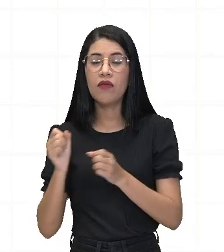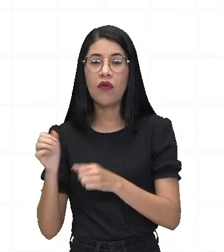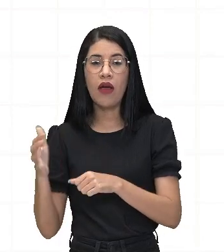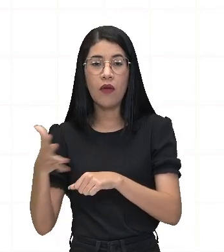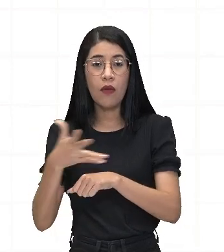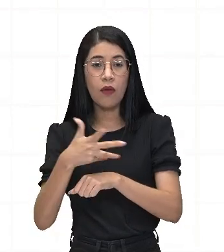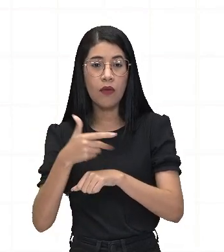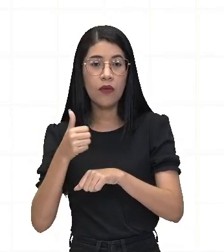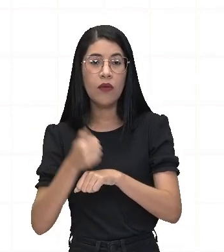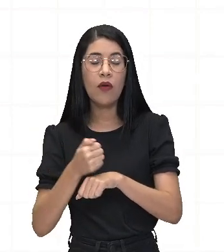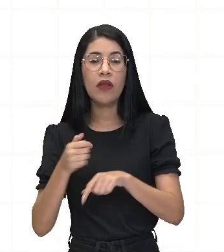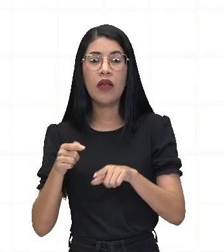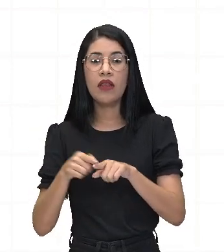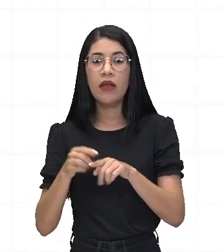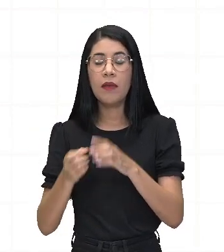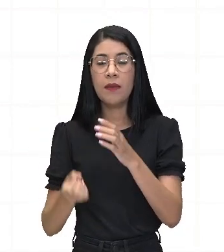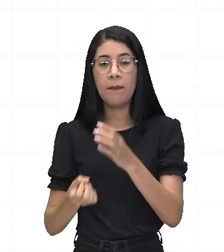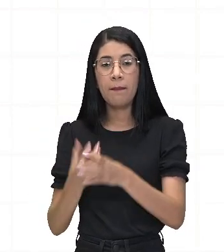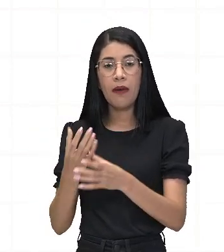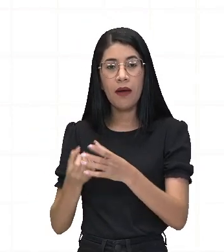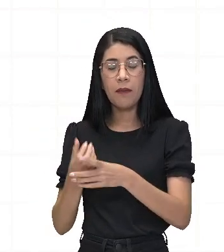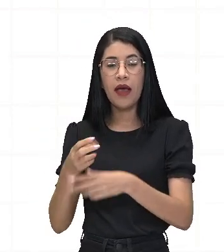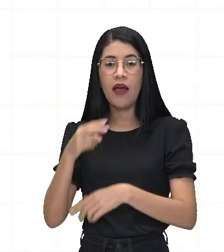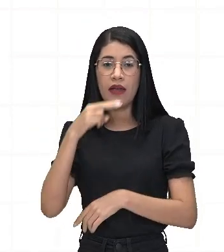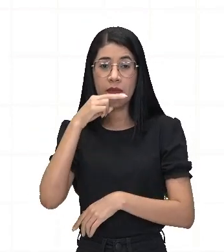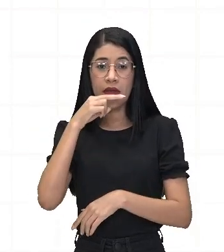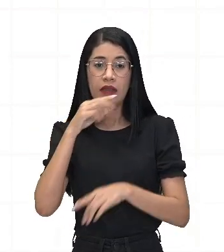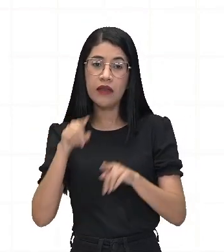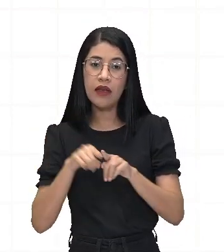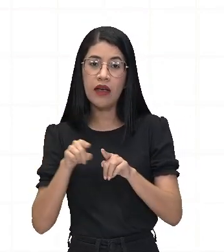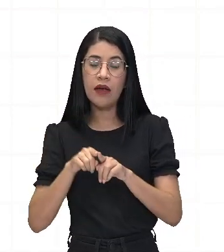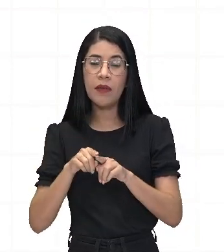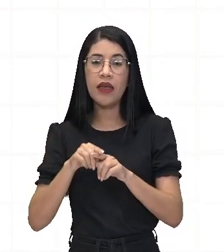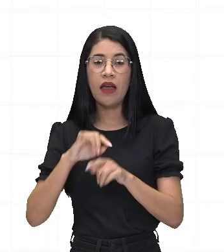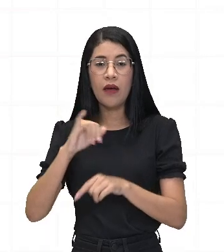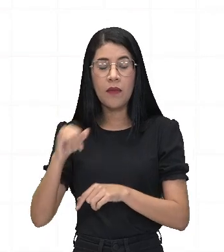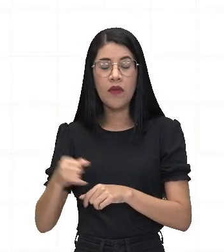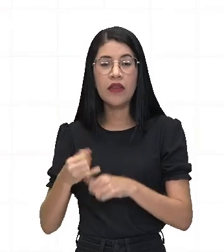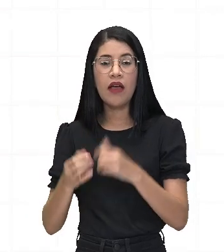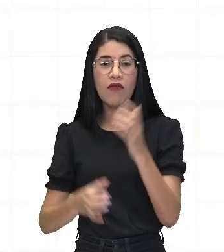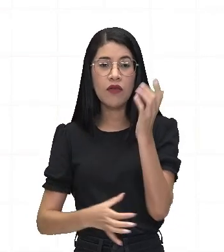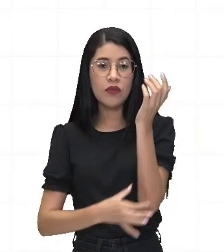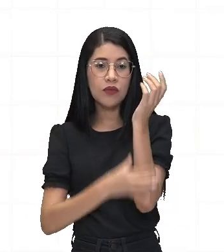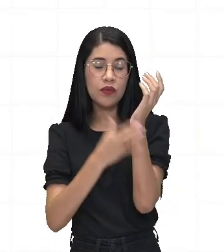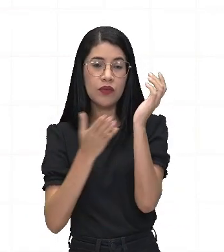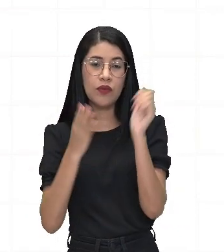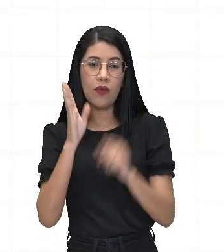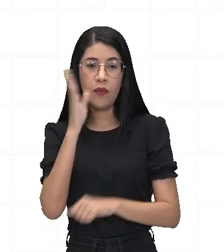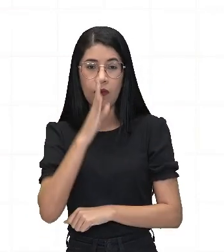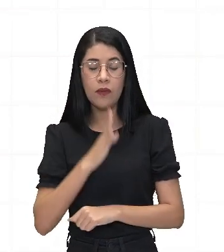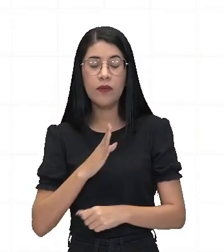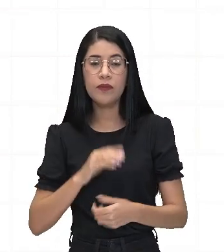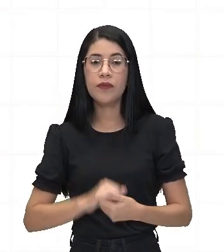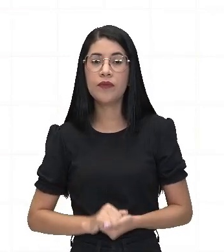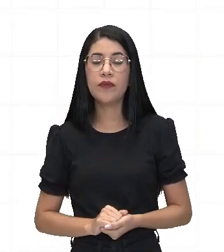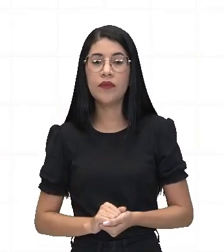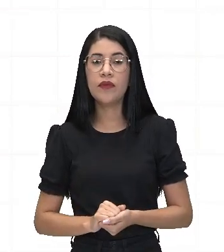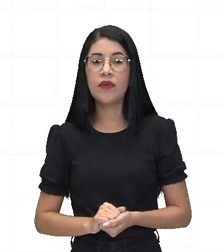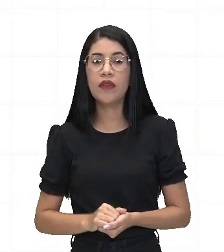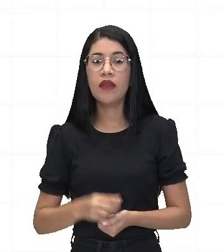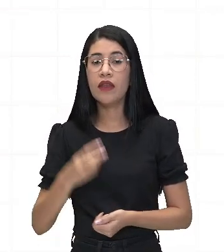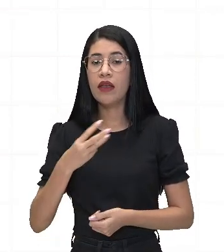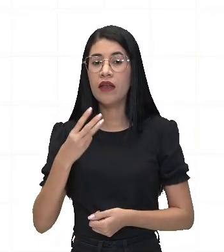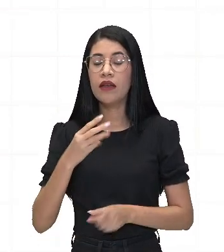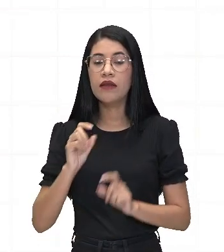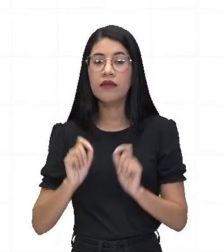com produção de cana-de-açúcar e também a exploração do pau-brasil. Vamos agora para a nossa terceira capitania, que